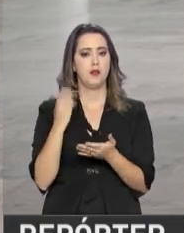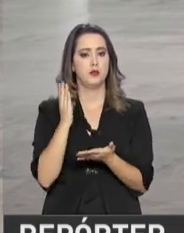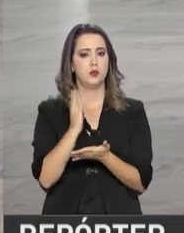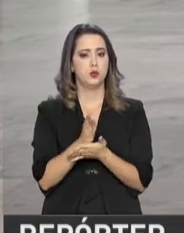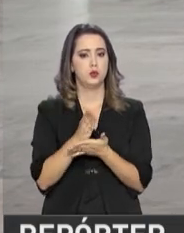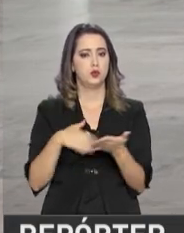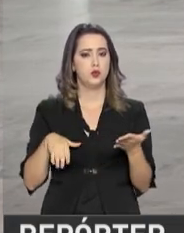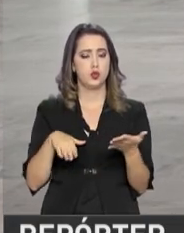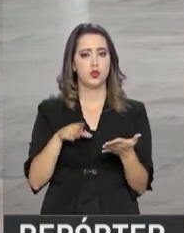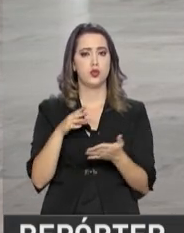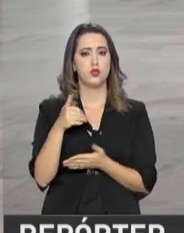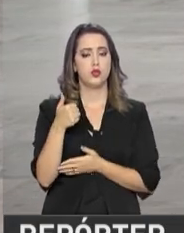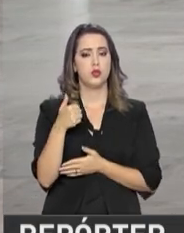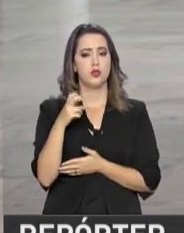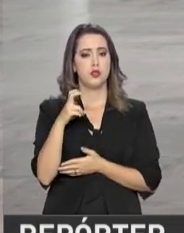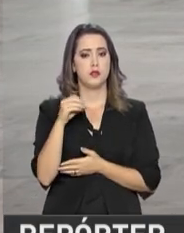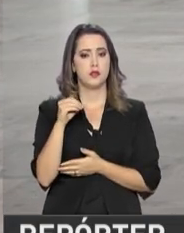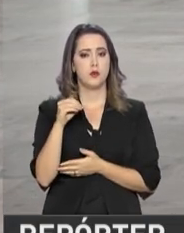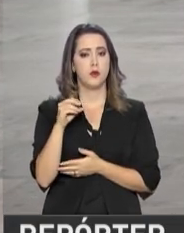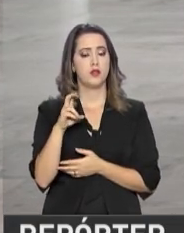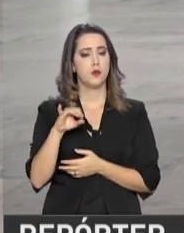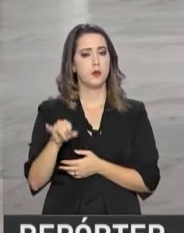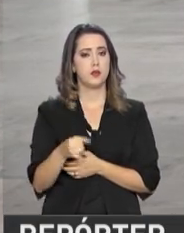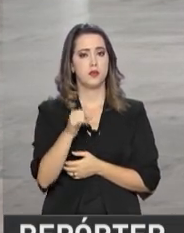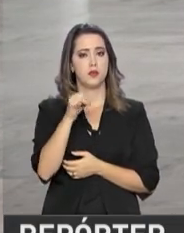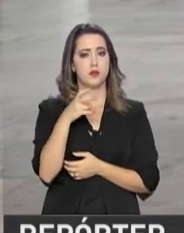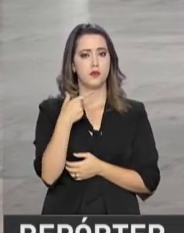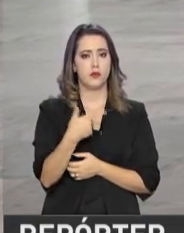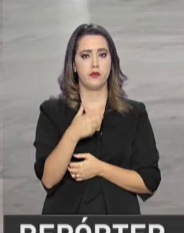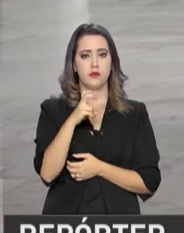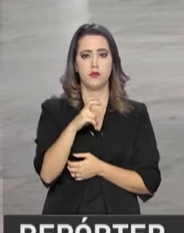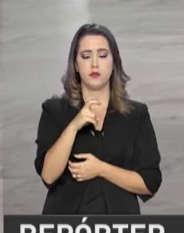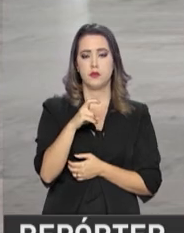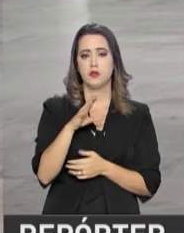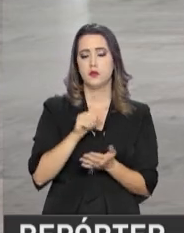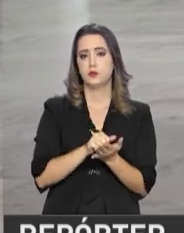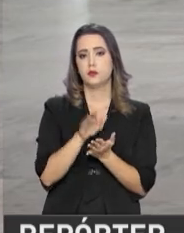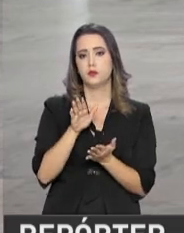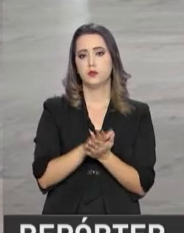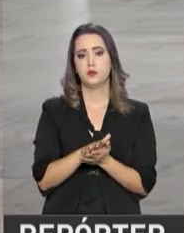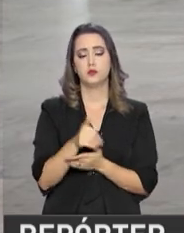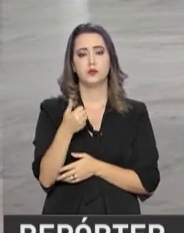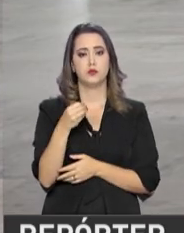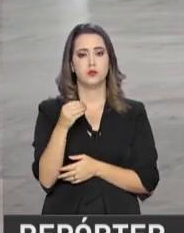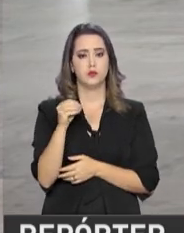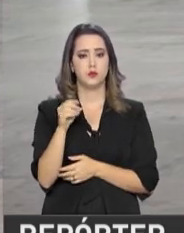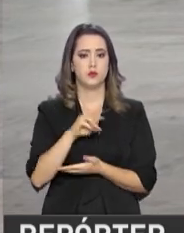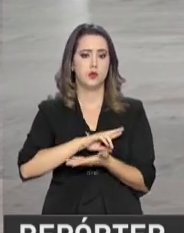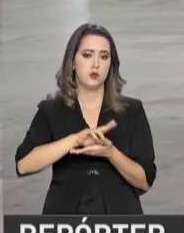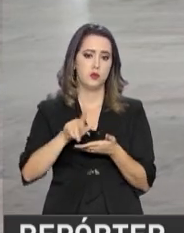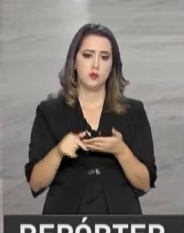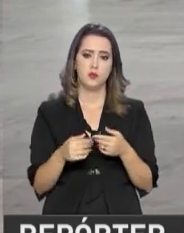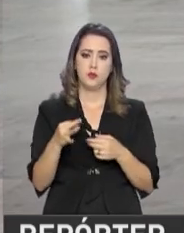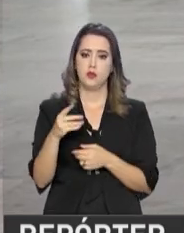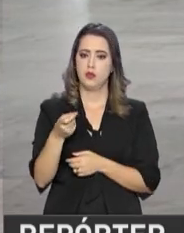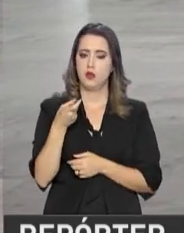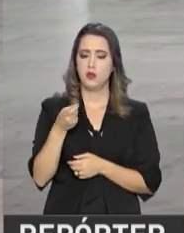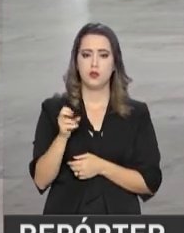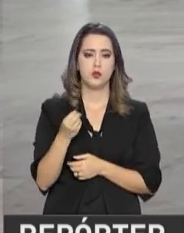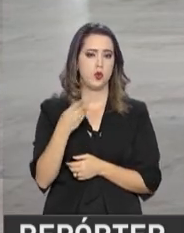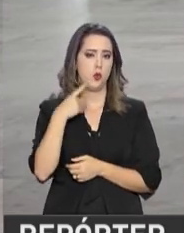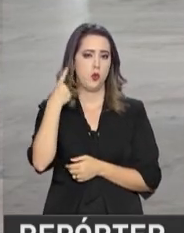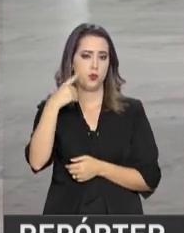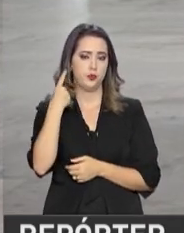dos juros 25 por cento das multas e 100% dos encargos como por exemplo honorários